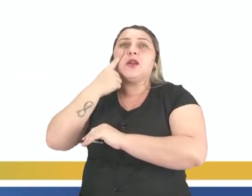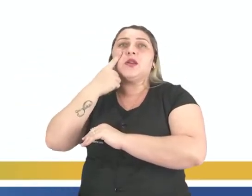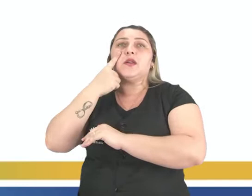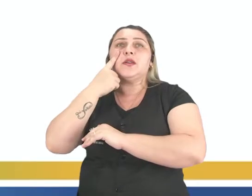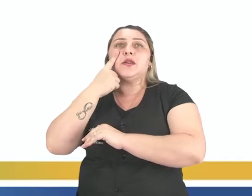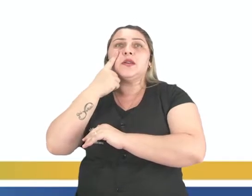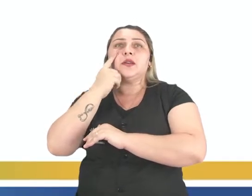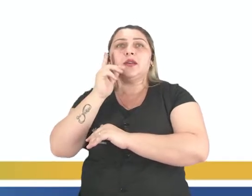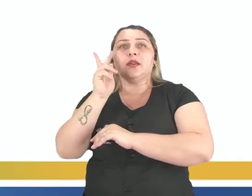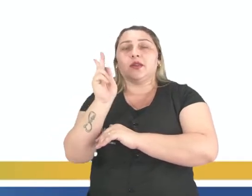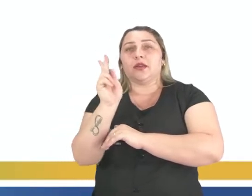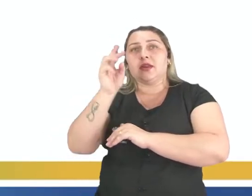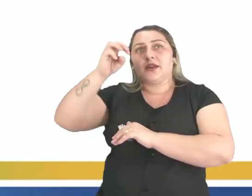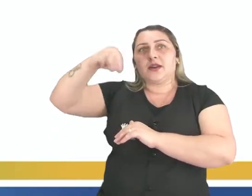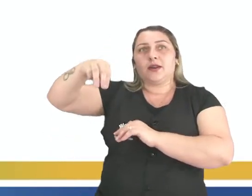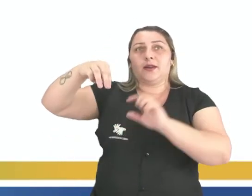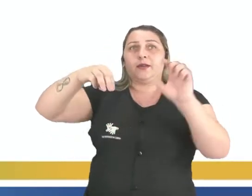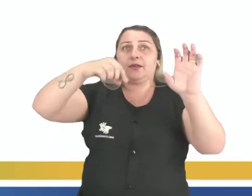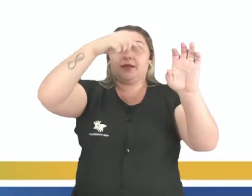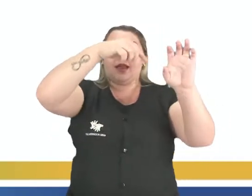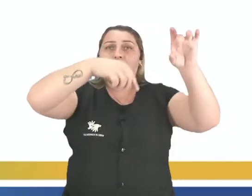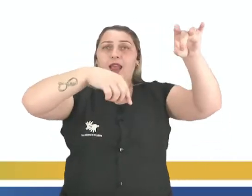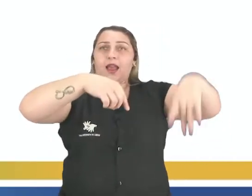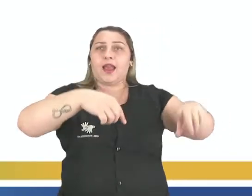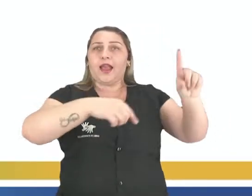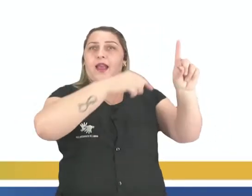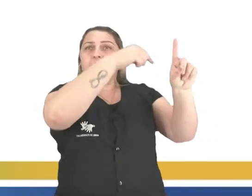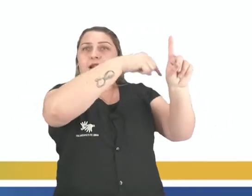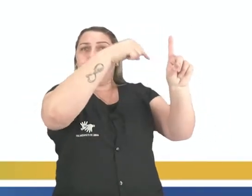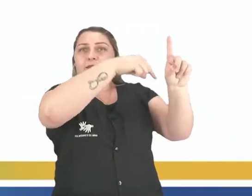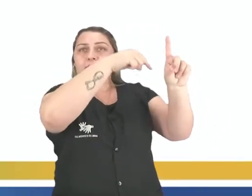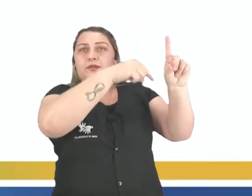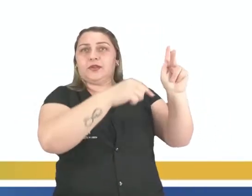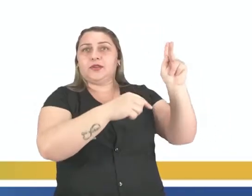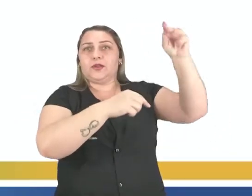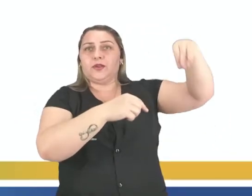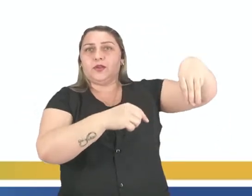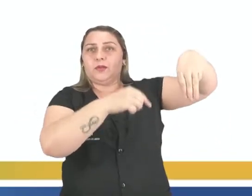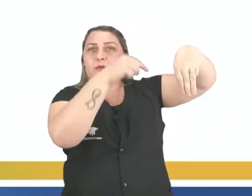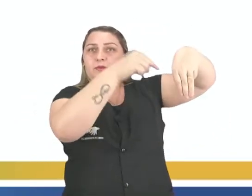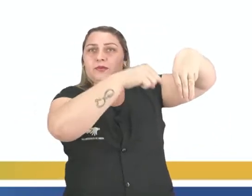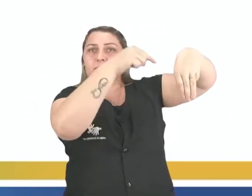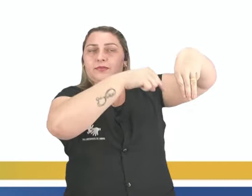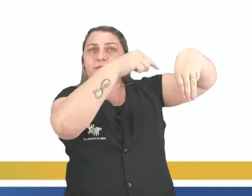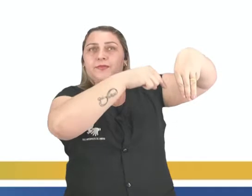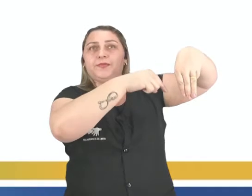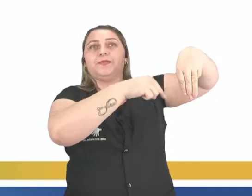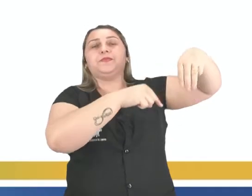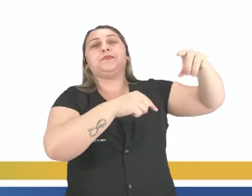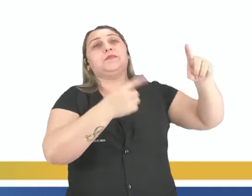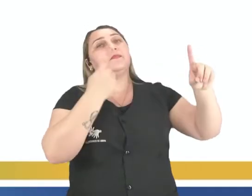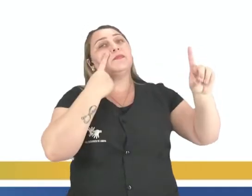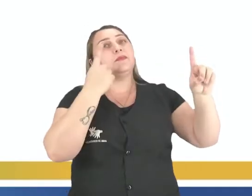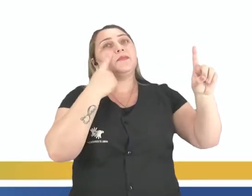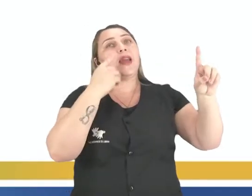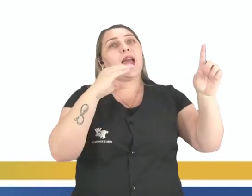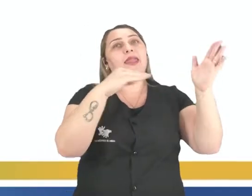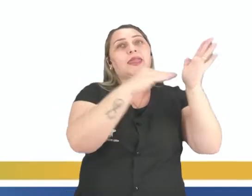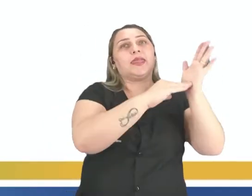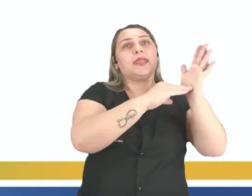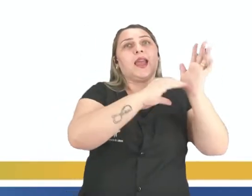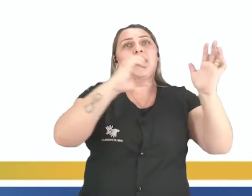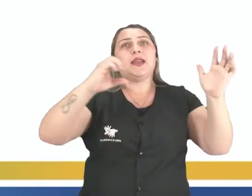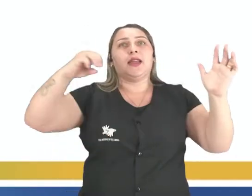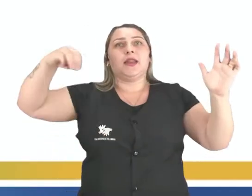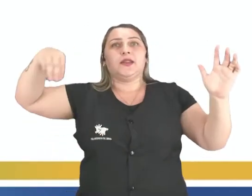lá em quilômetro, né? Quilômetro lá é a última barrinha na esquerda, à esquerda. Então, para eu ir até